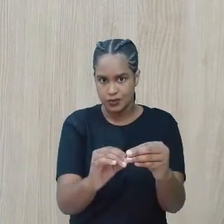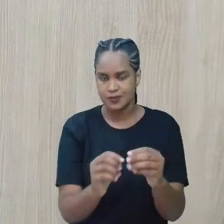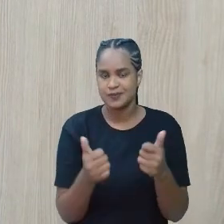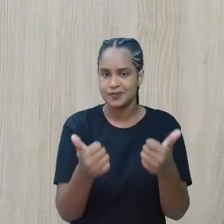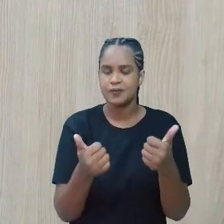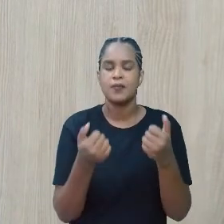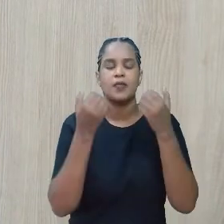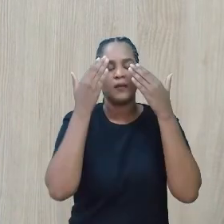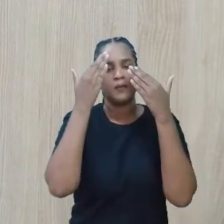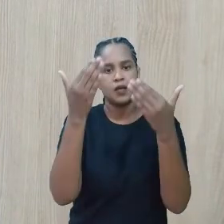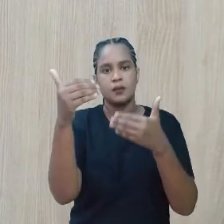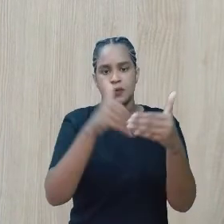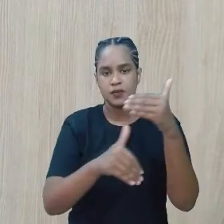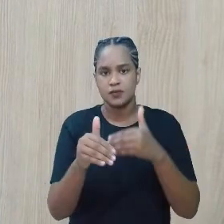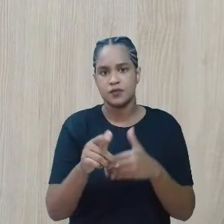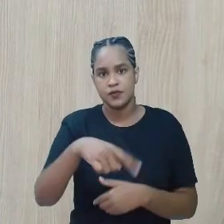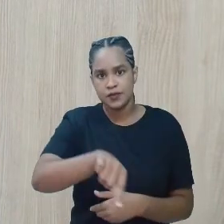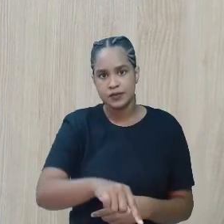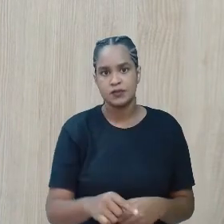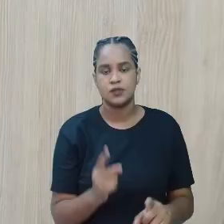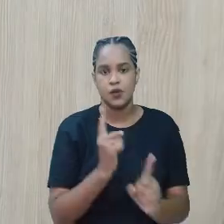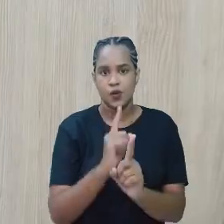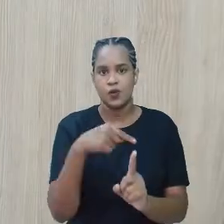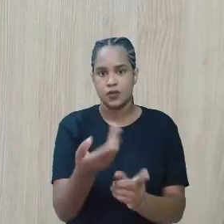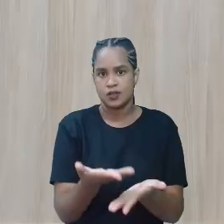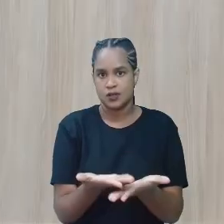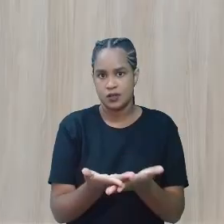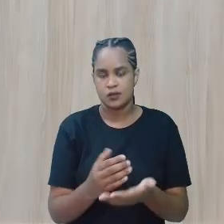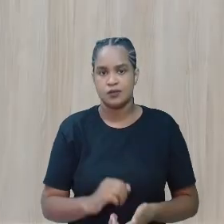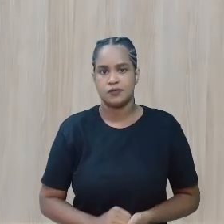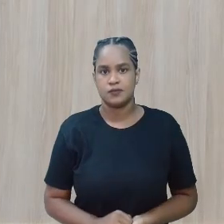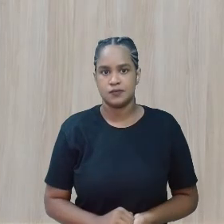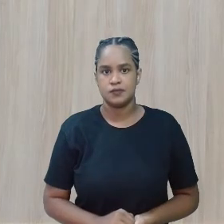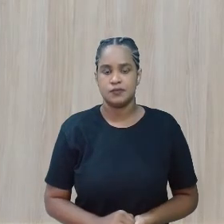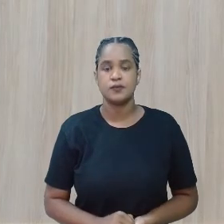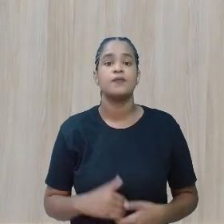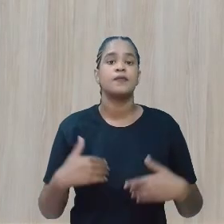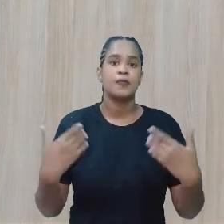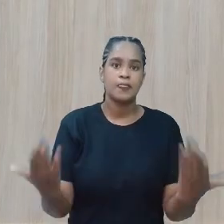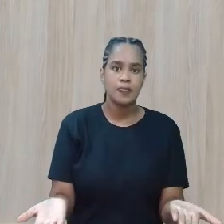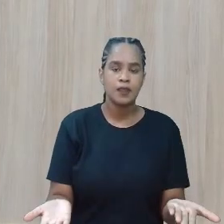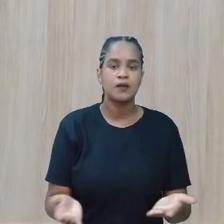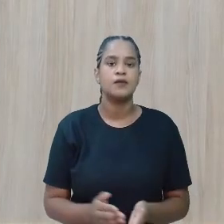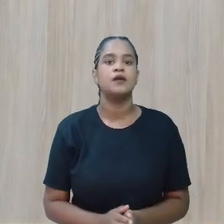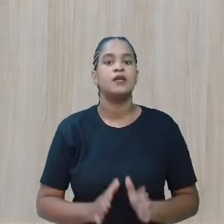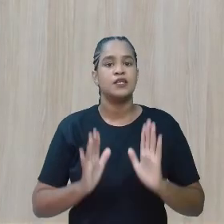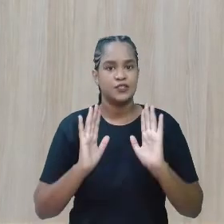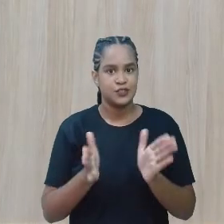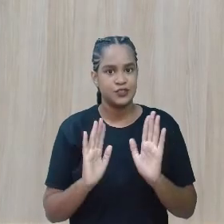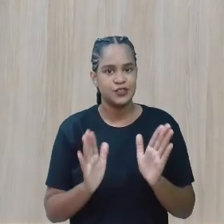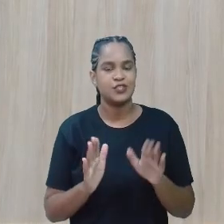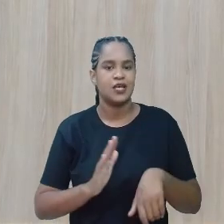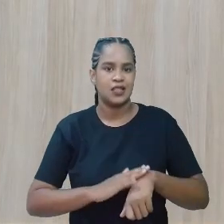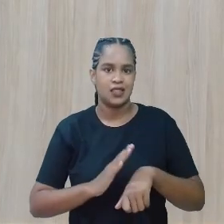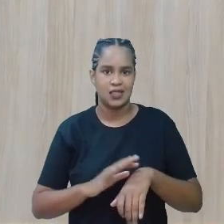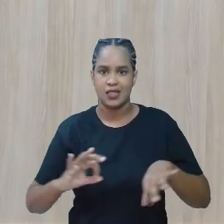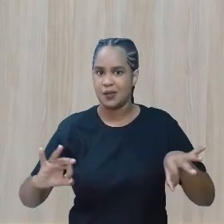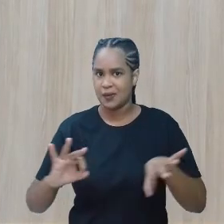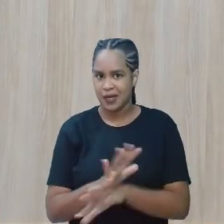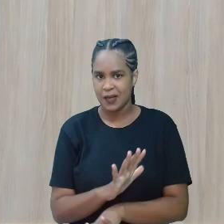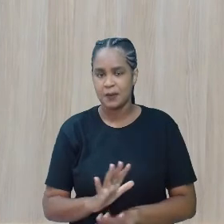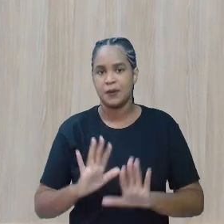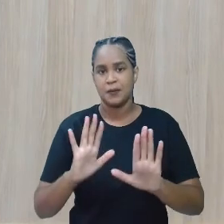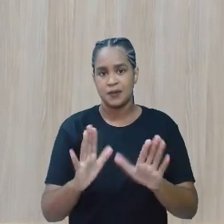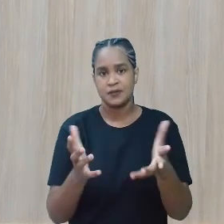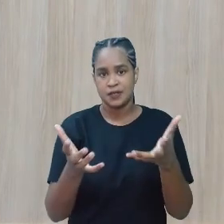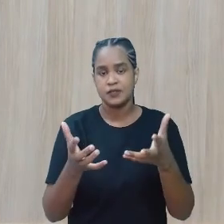aí a participação de vocês e a gente se vê na próxima aula. Galera, o pessoal já está agoniando aqui, eu tenho que ir embora, tá bom? Mas só